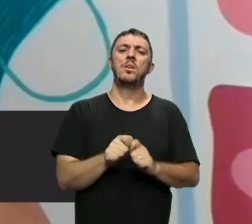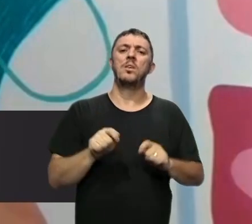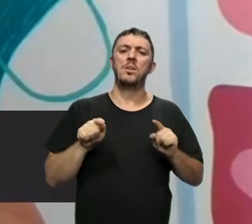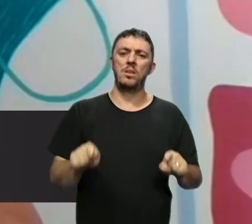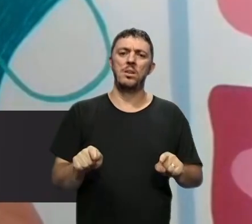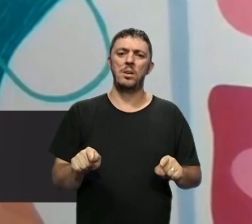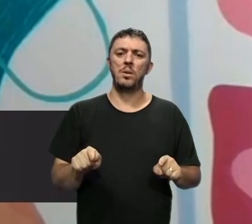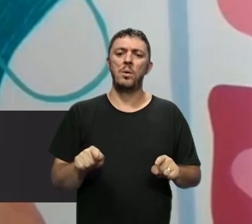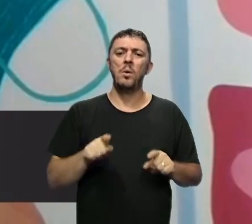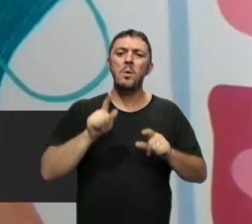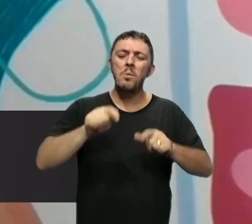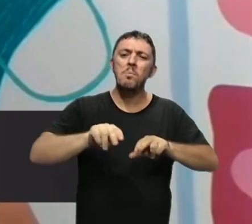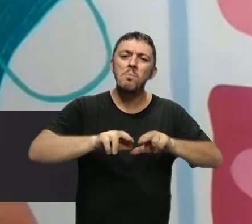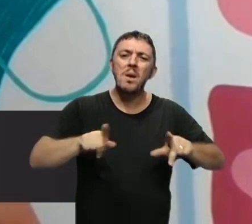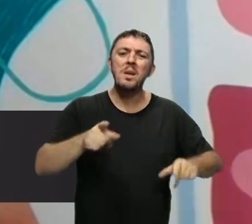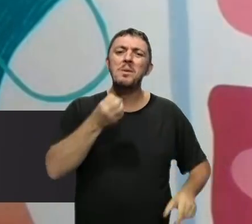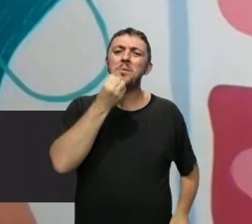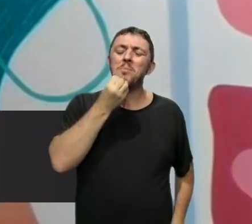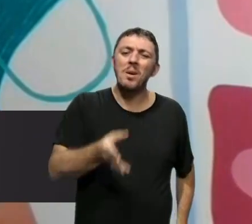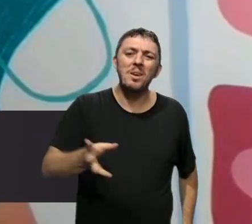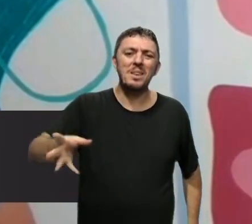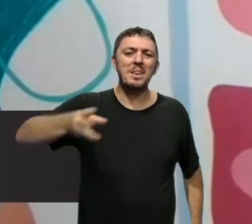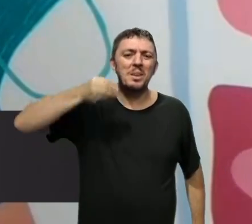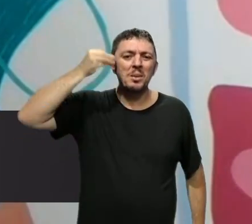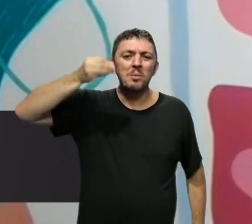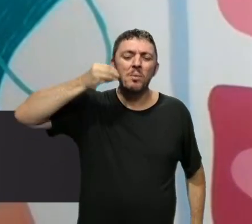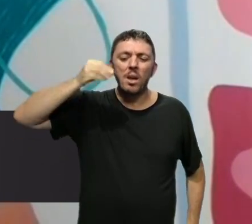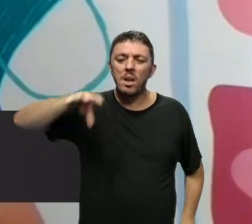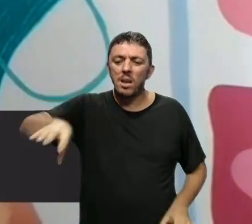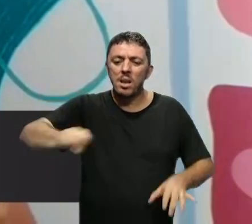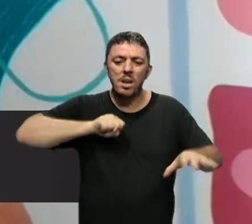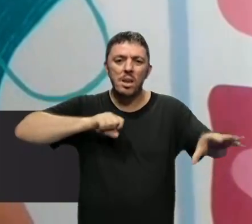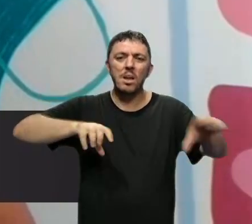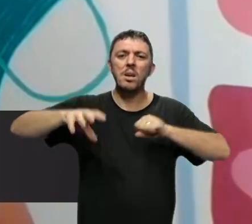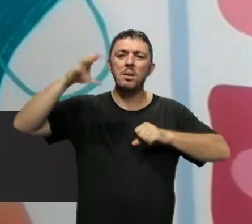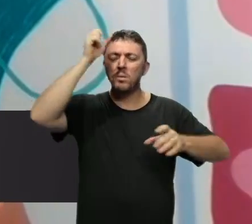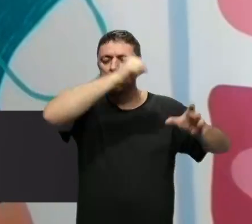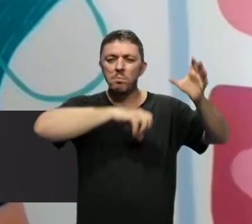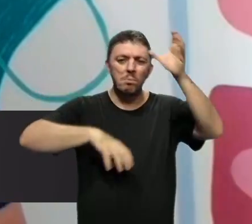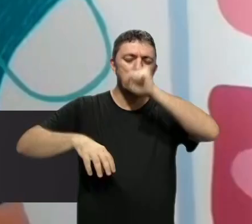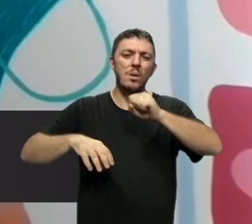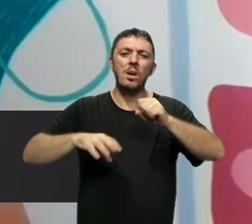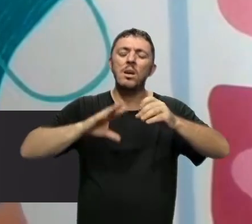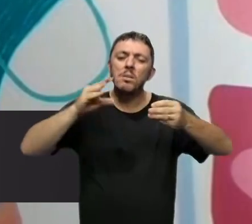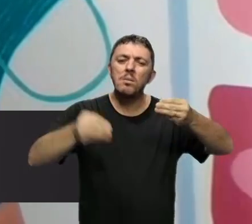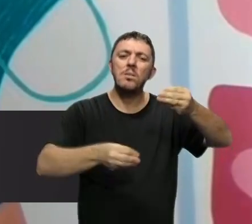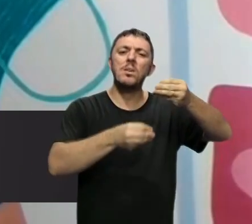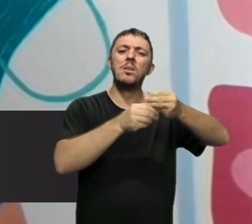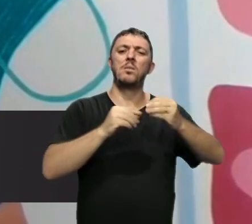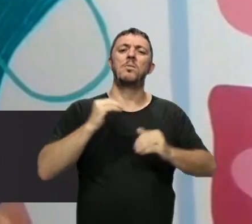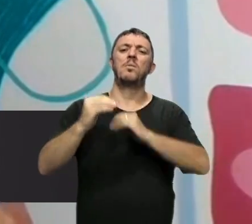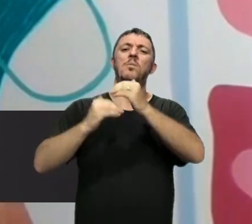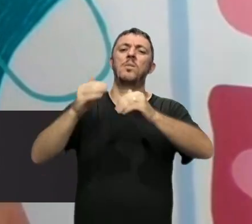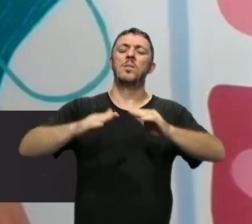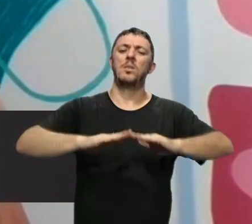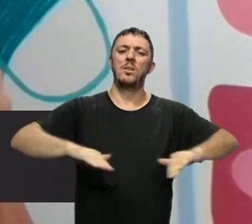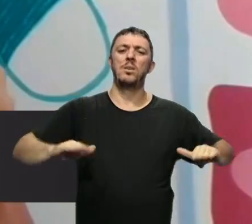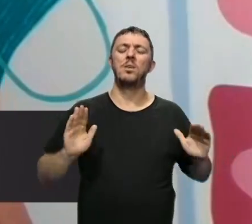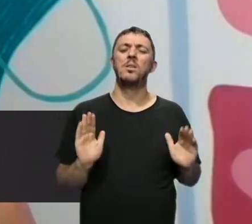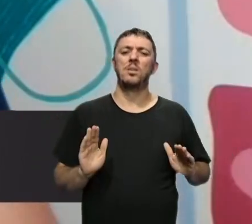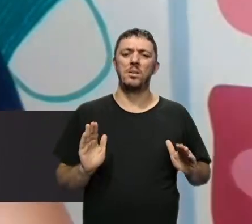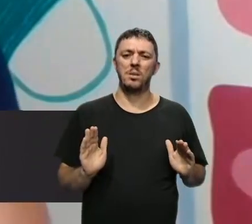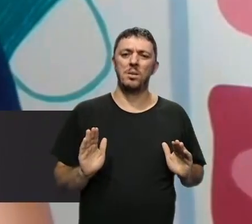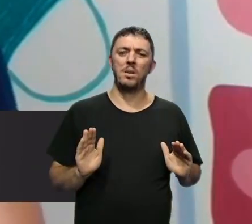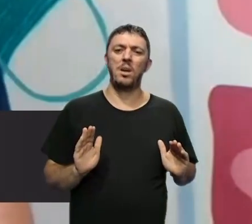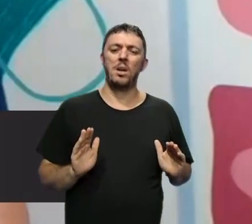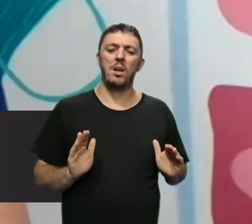o benefício dessa experiência traz de aprendizagem, agrega no desenvolvimento dessa criança. Então,